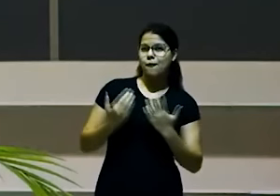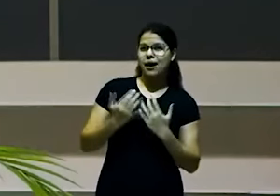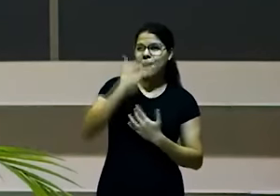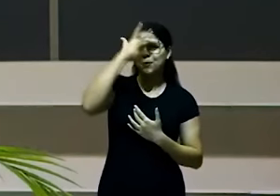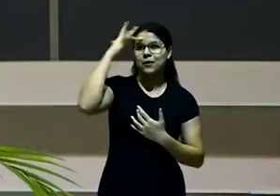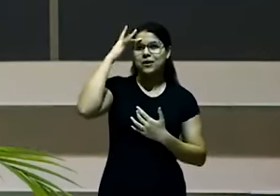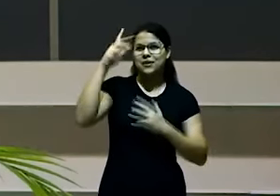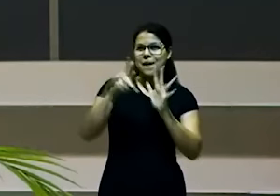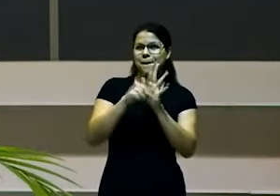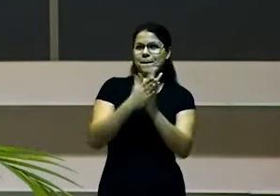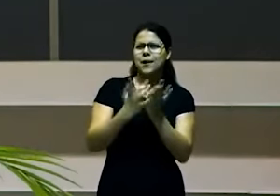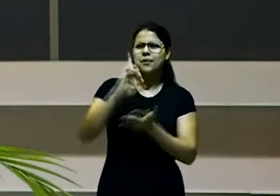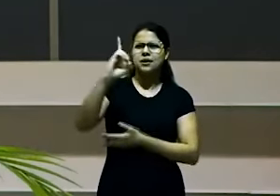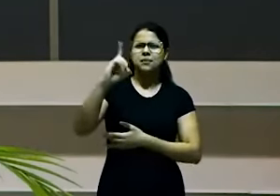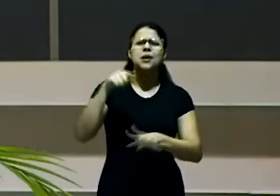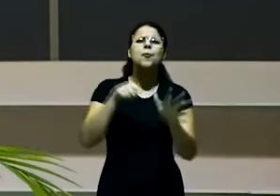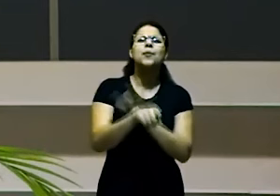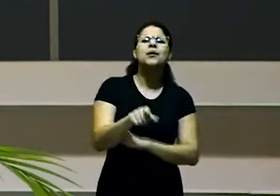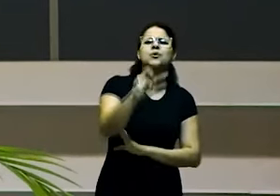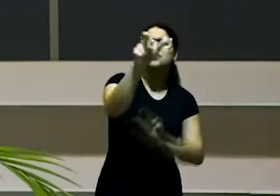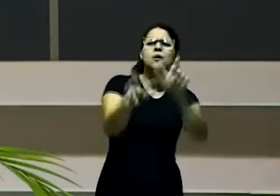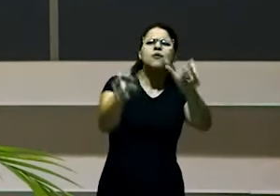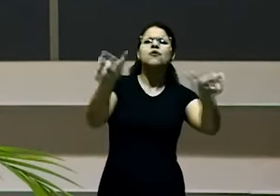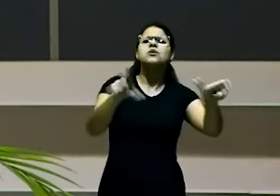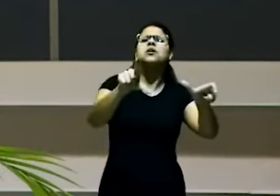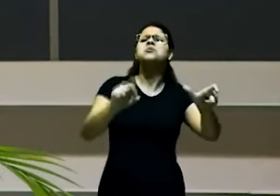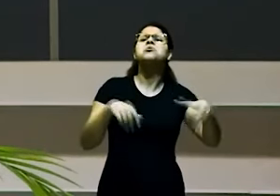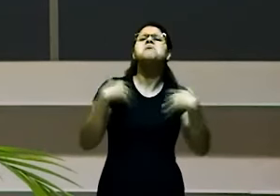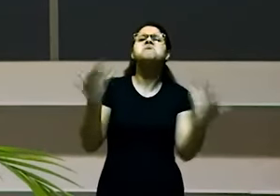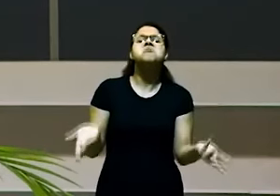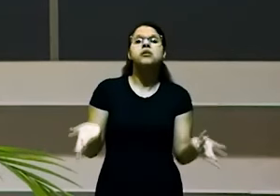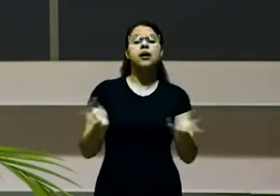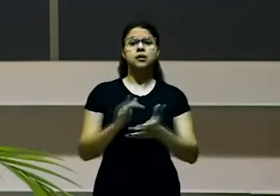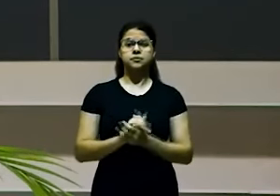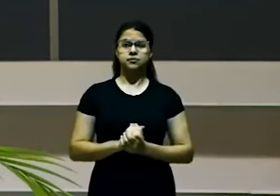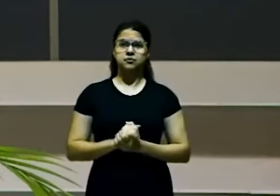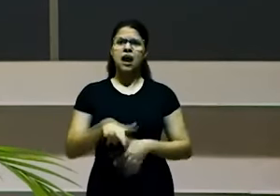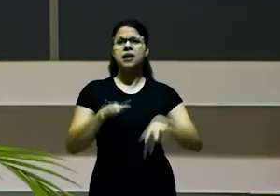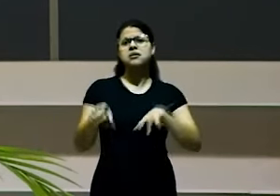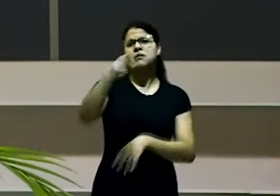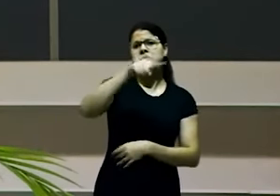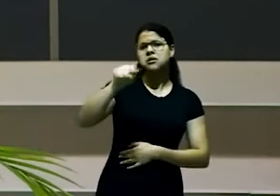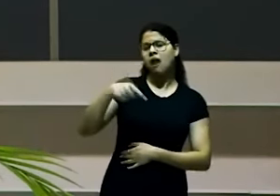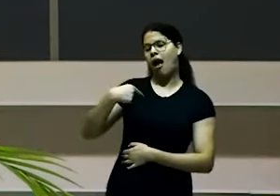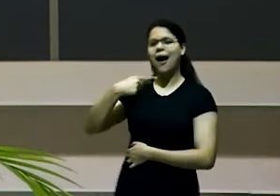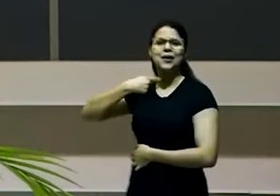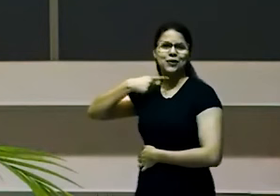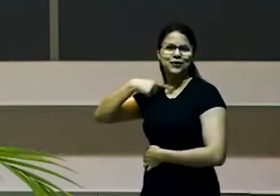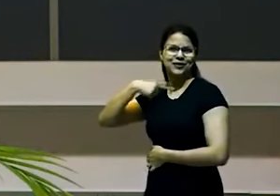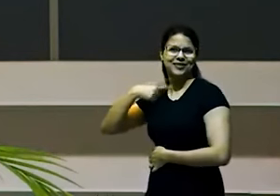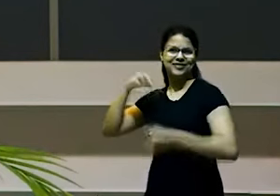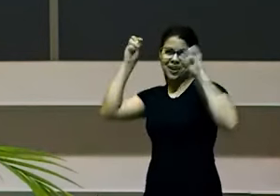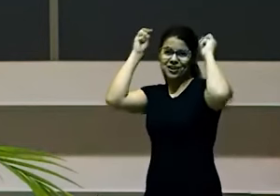de ser certeza que no meio dessa brincadeira talvez Alguém gostaria de ser Moisés